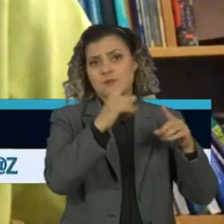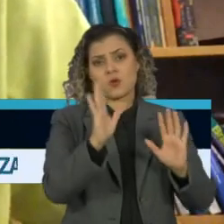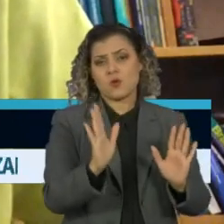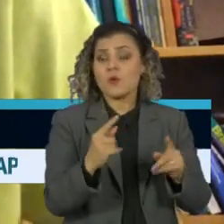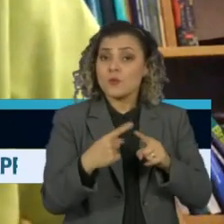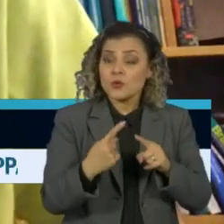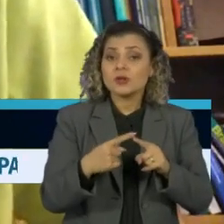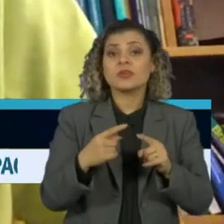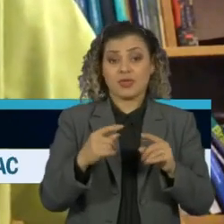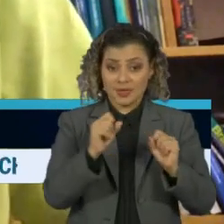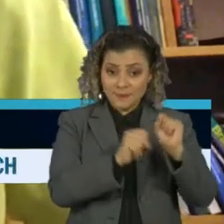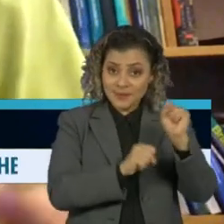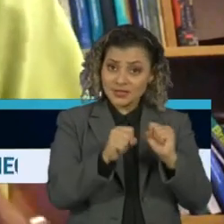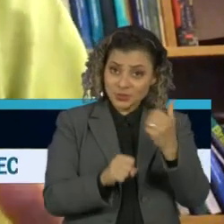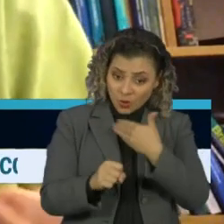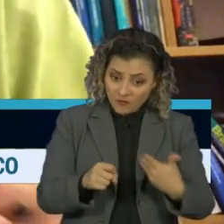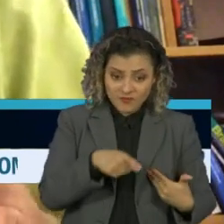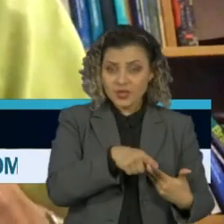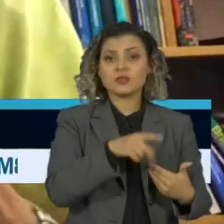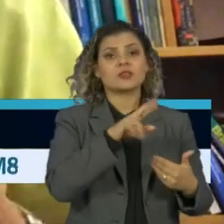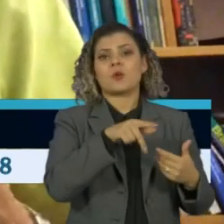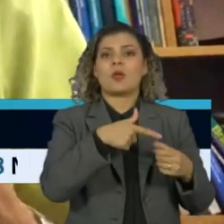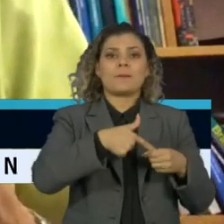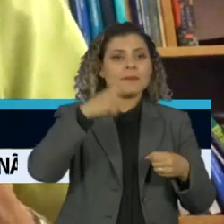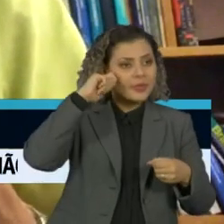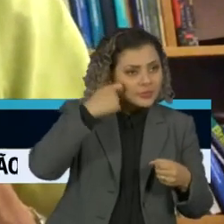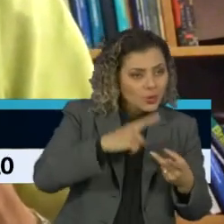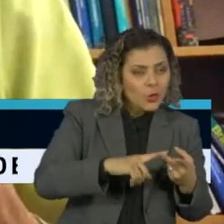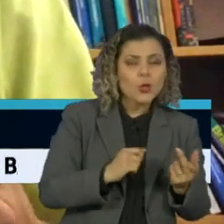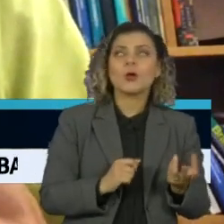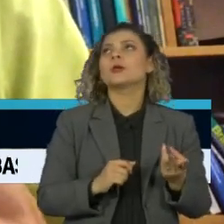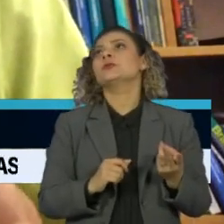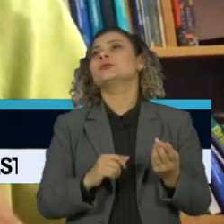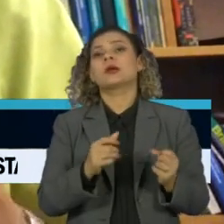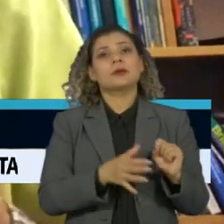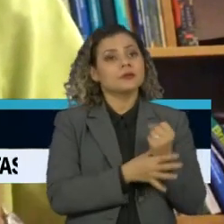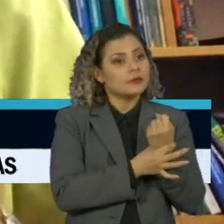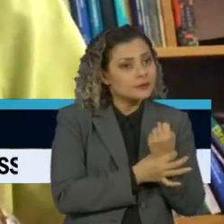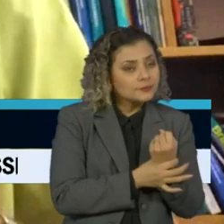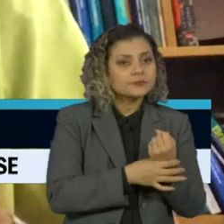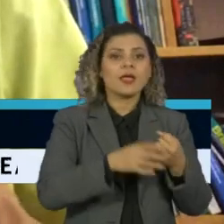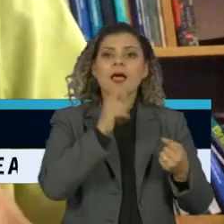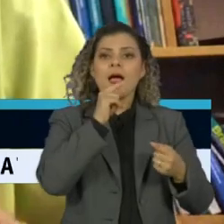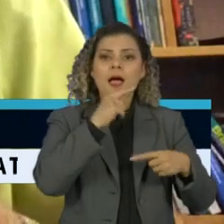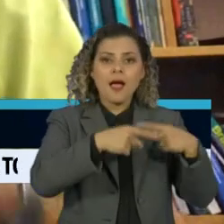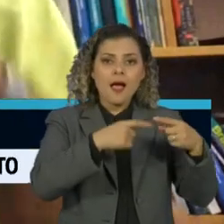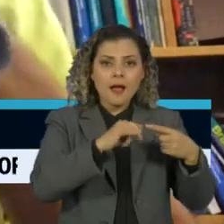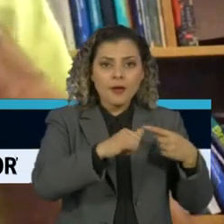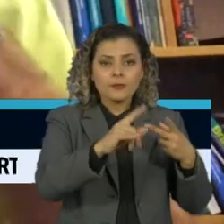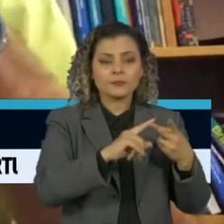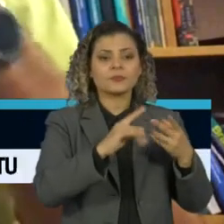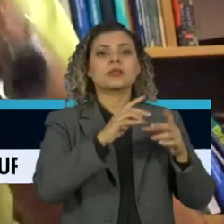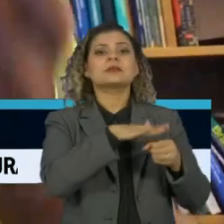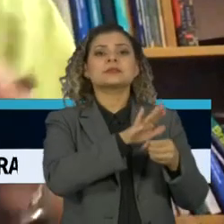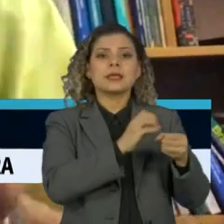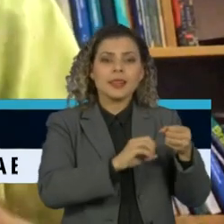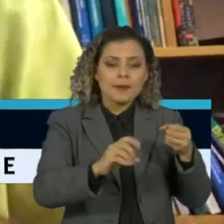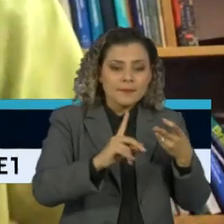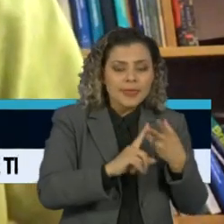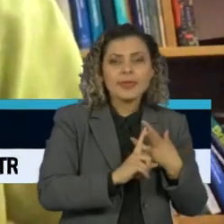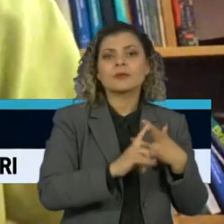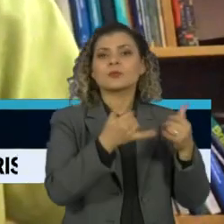função da estatal não vai ser produzir petróleo, ou garantir abastecimento de água, ou garantir o saneamento, ou